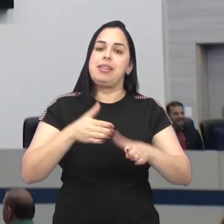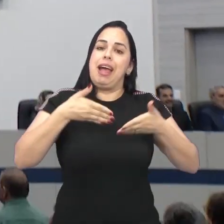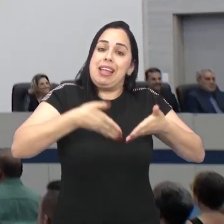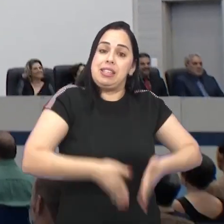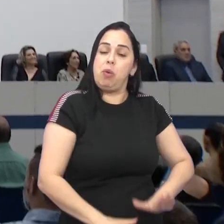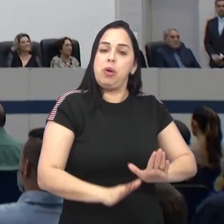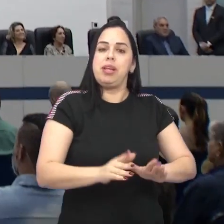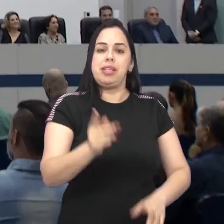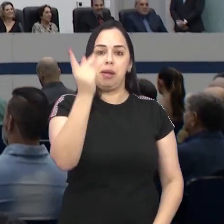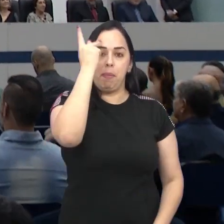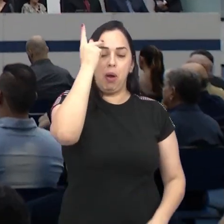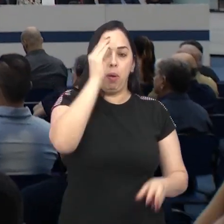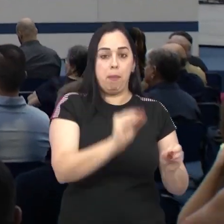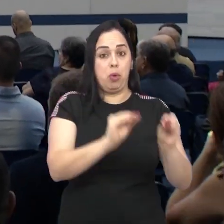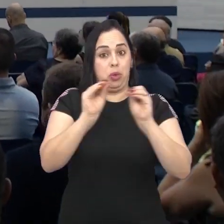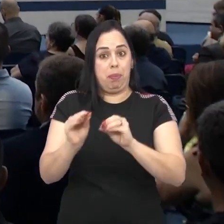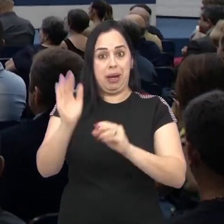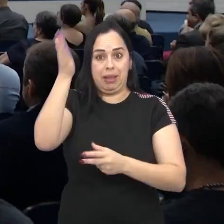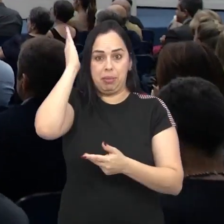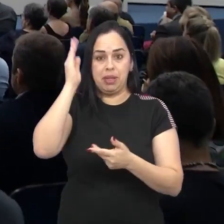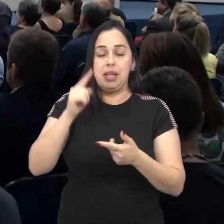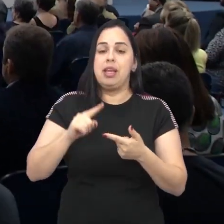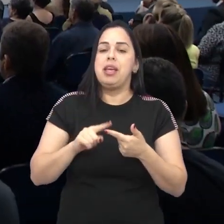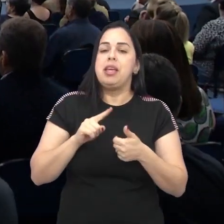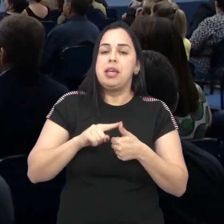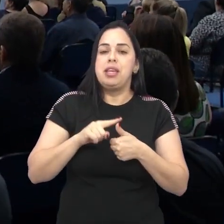se mudou para Taubaté e desde